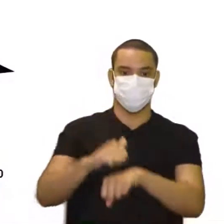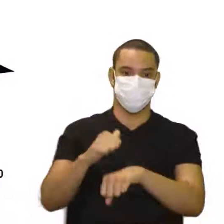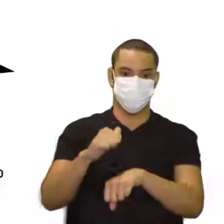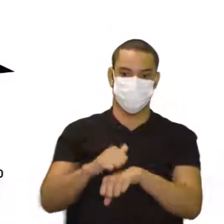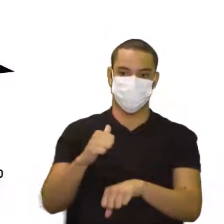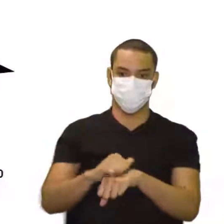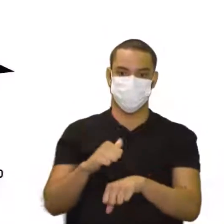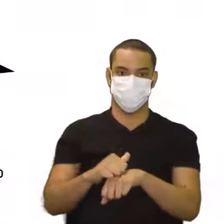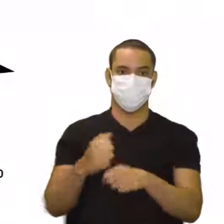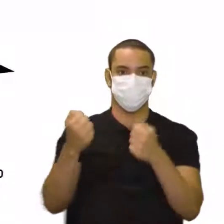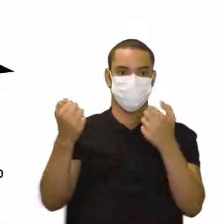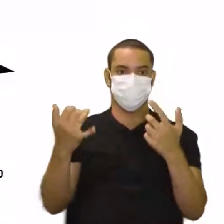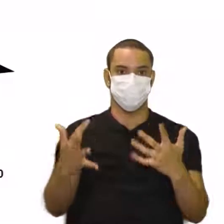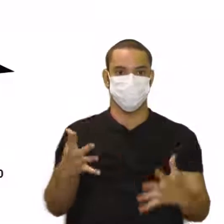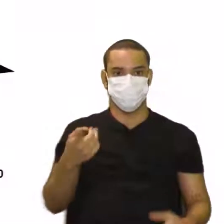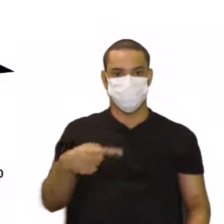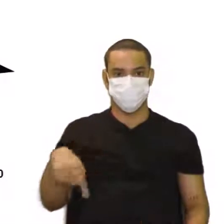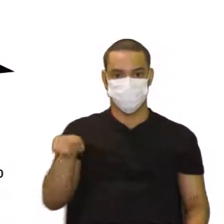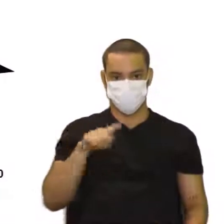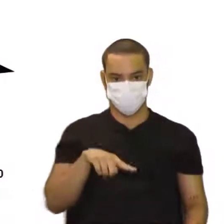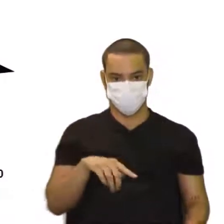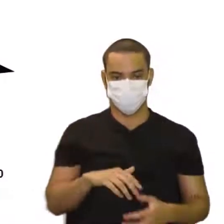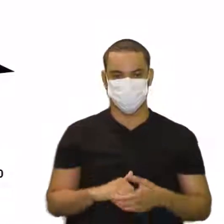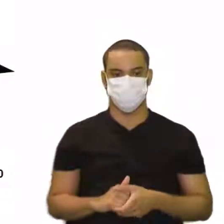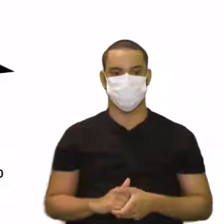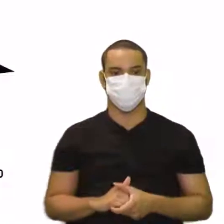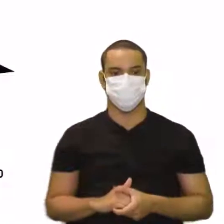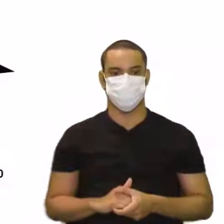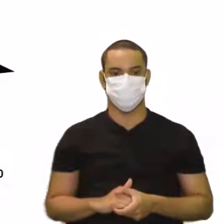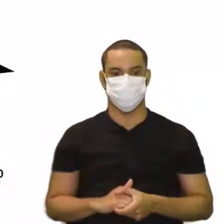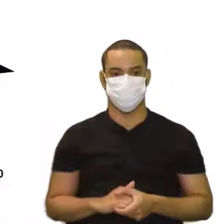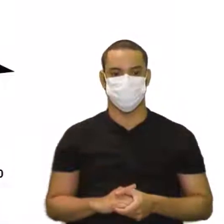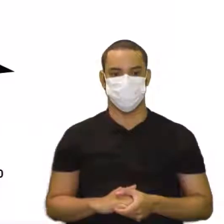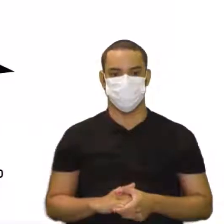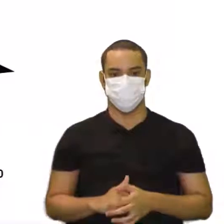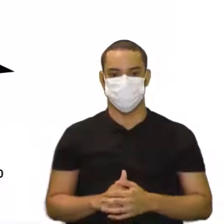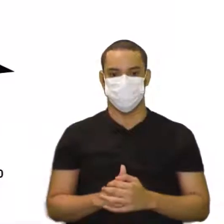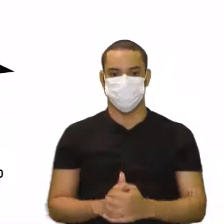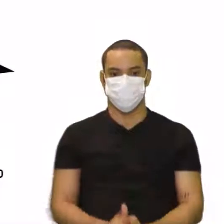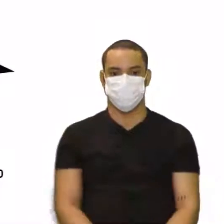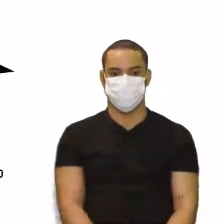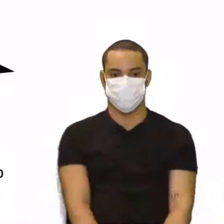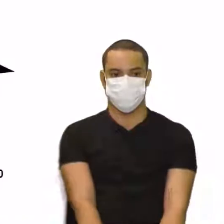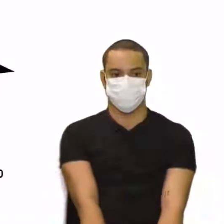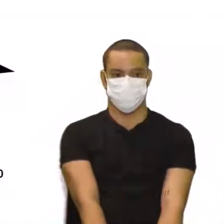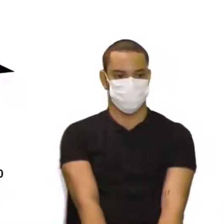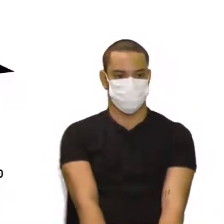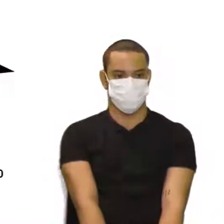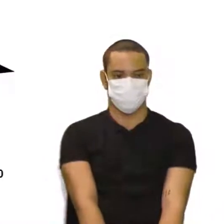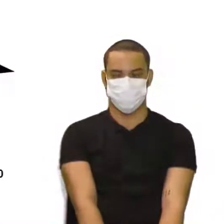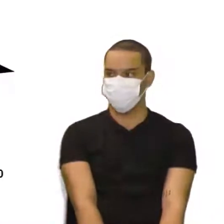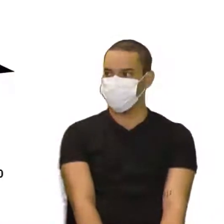vocês, tá? Então, tá aqui, ó, nosso sólido, como vocês podem... Deixa eu trocar a cor da caneta.